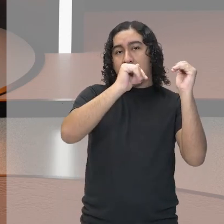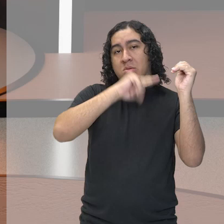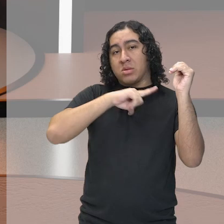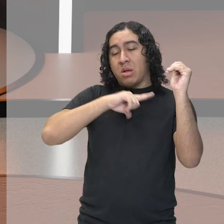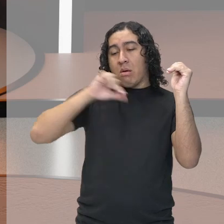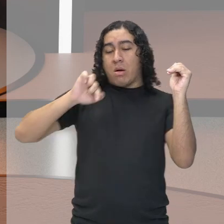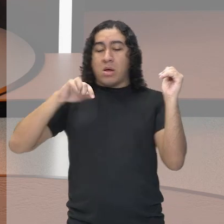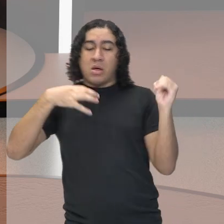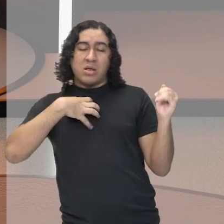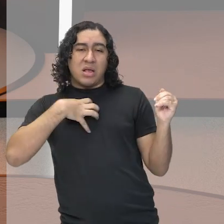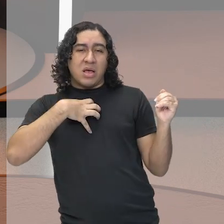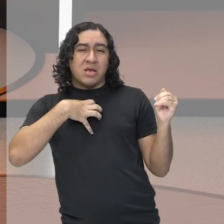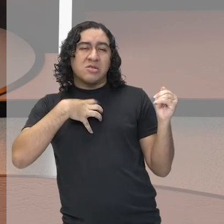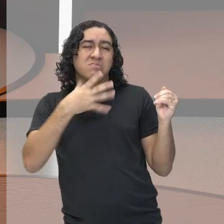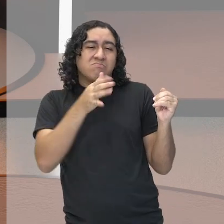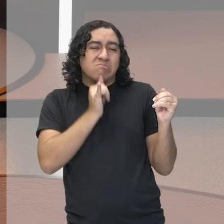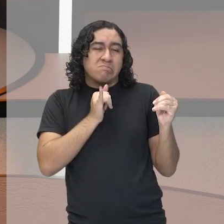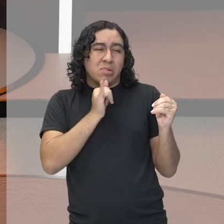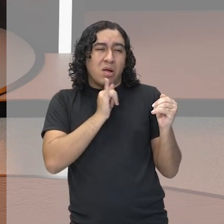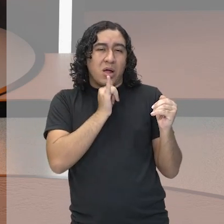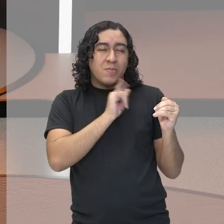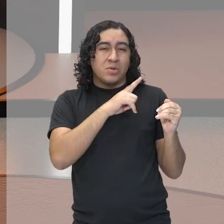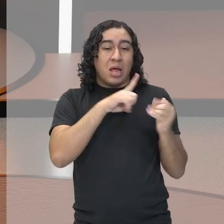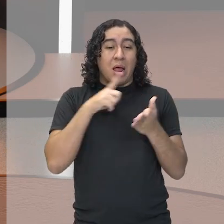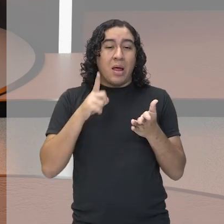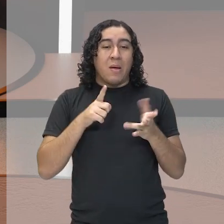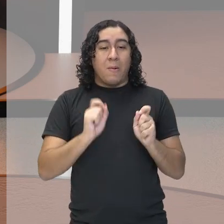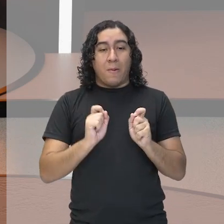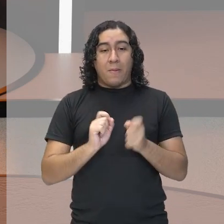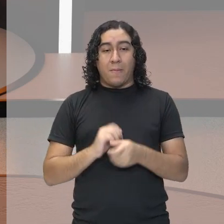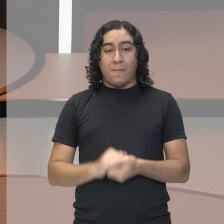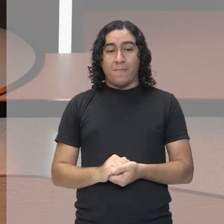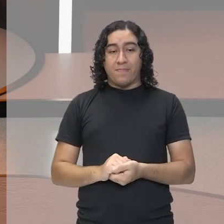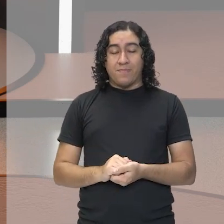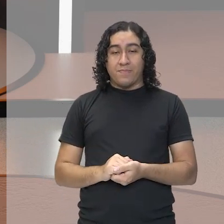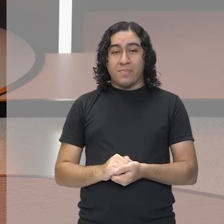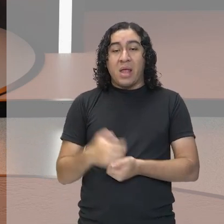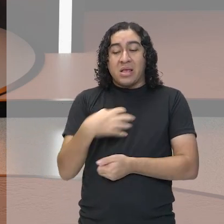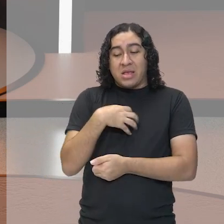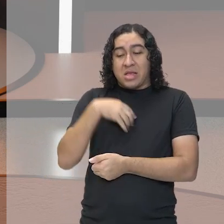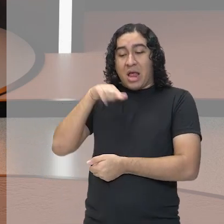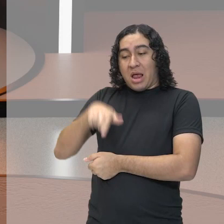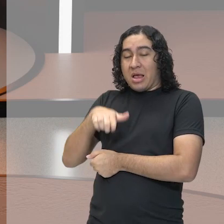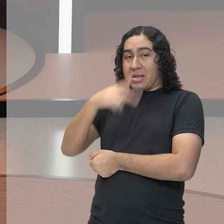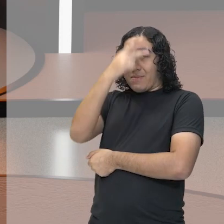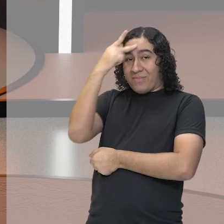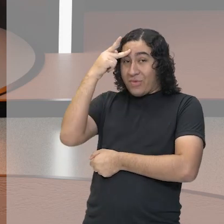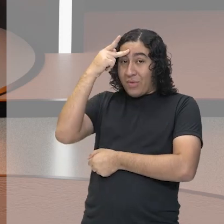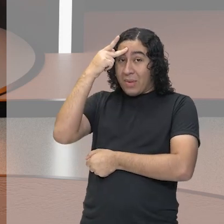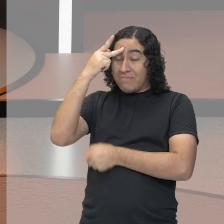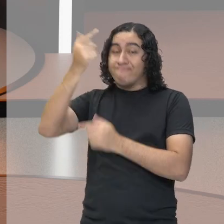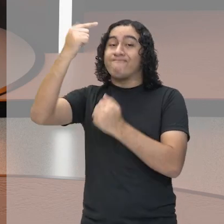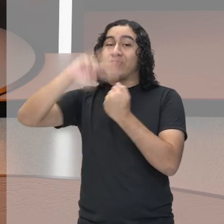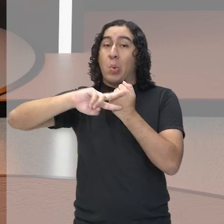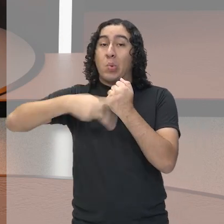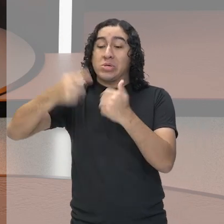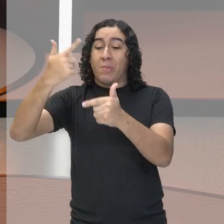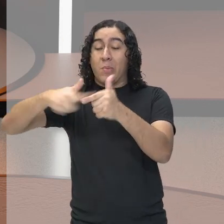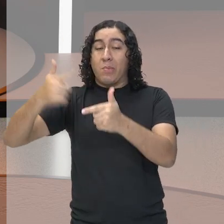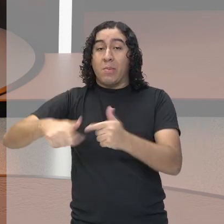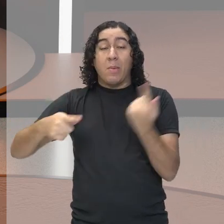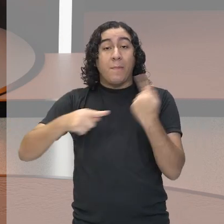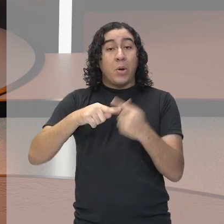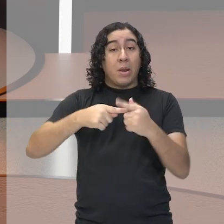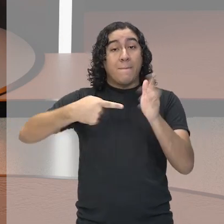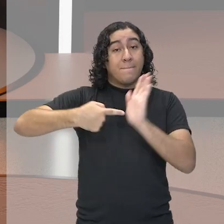uma certa apreensão de que esse camarada aí vai trazer problemas para nós. Primeiro porque ele está tirando